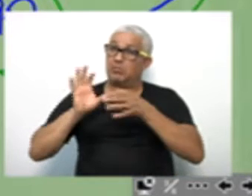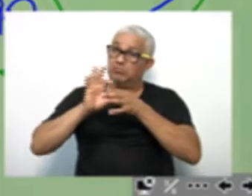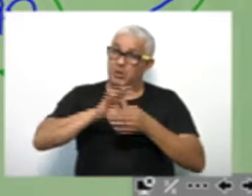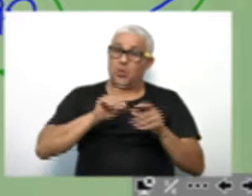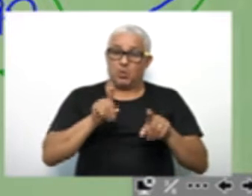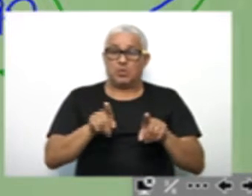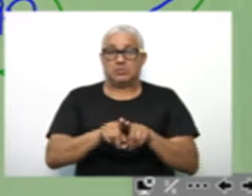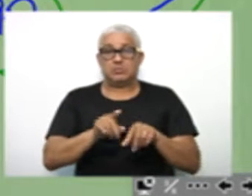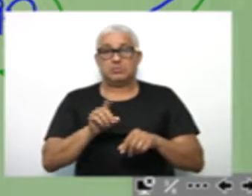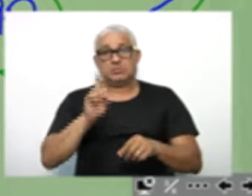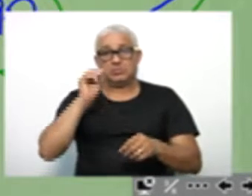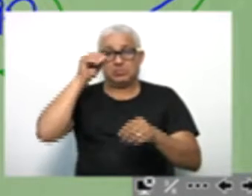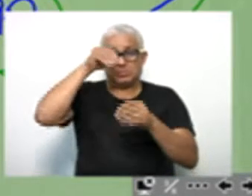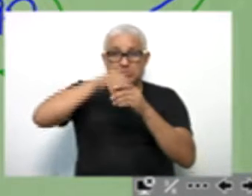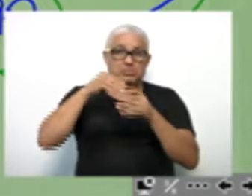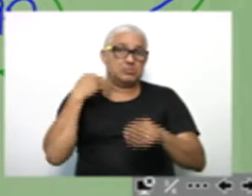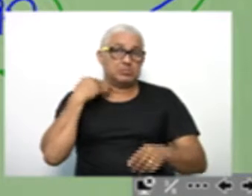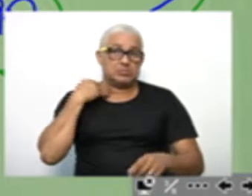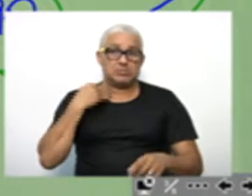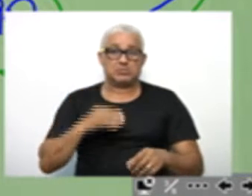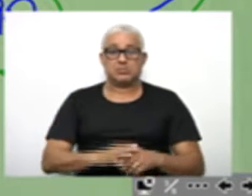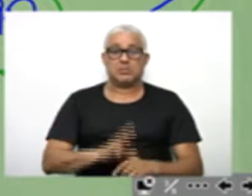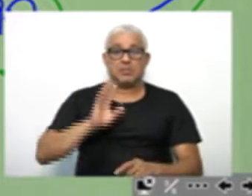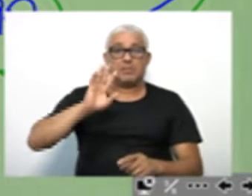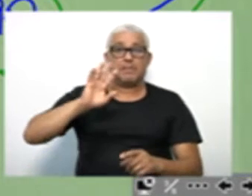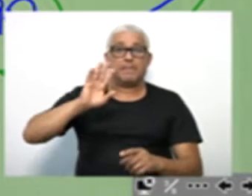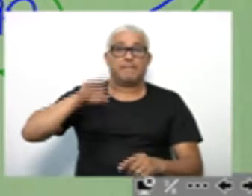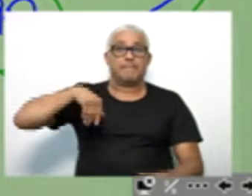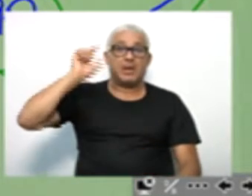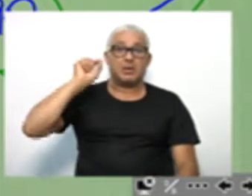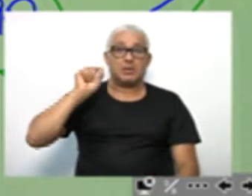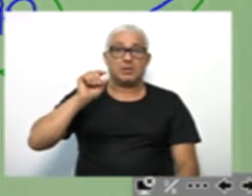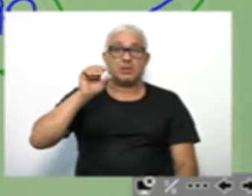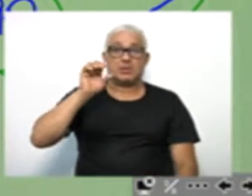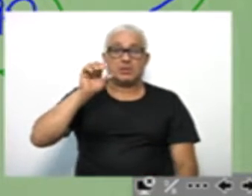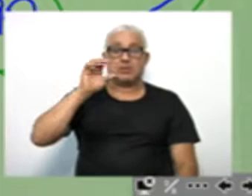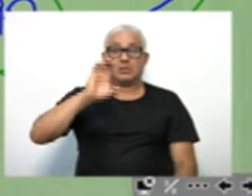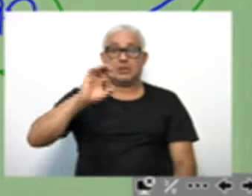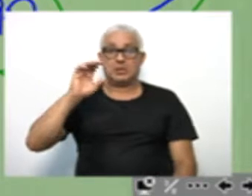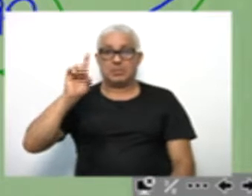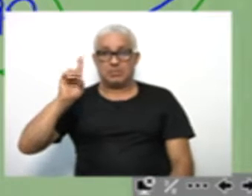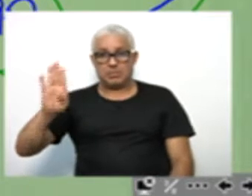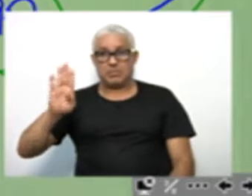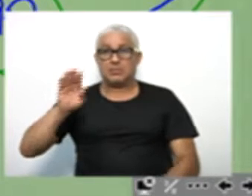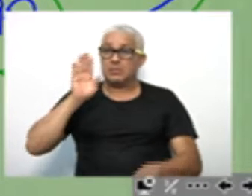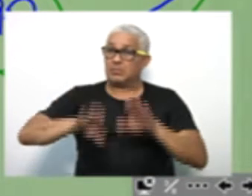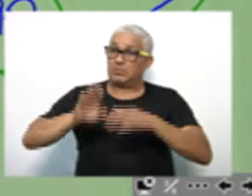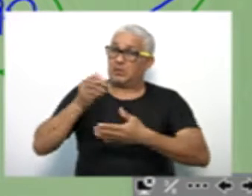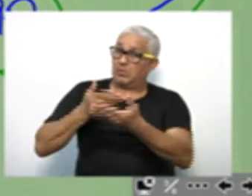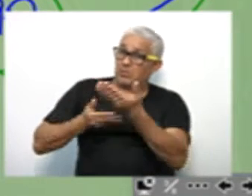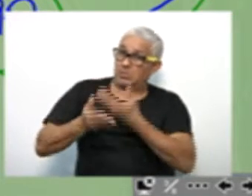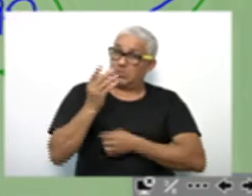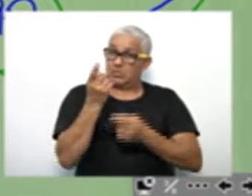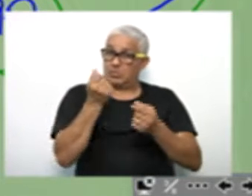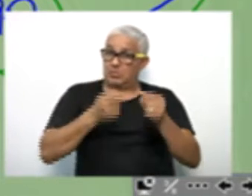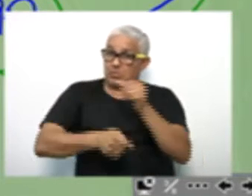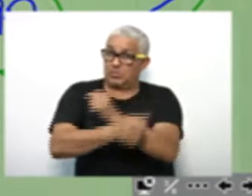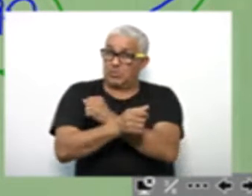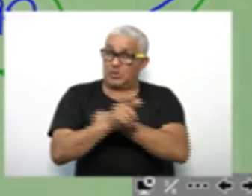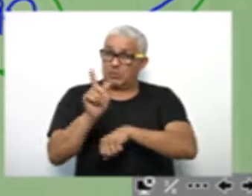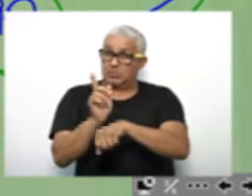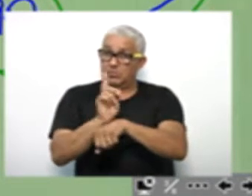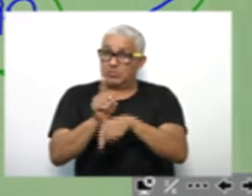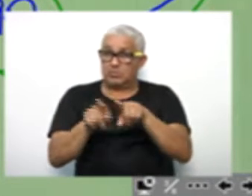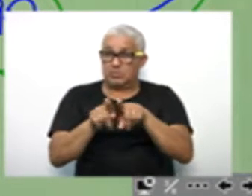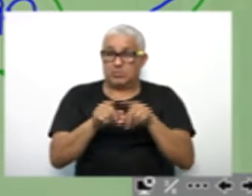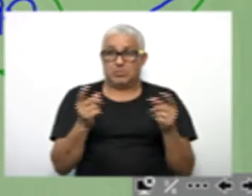depósito bancário e maior que o CDB, que é o certificado de depósito bancário, dependendo da negociação que você faça com o seu gerente e o volume